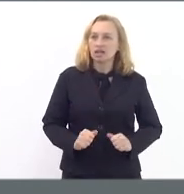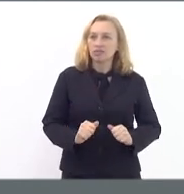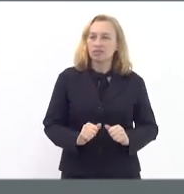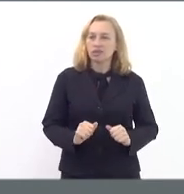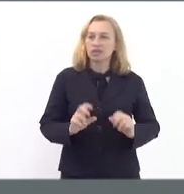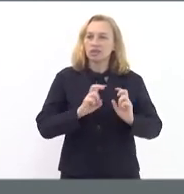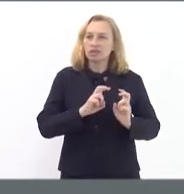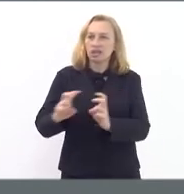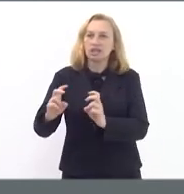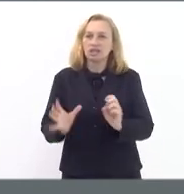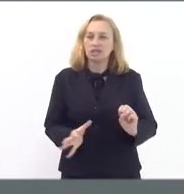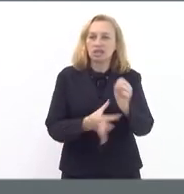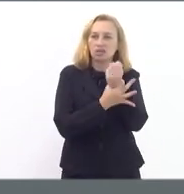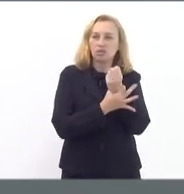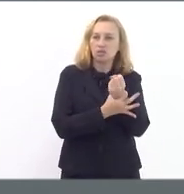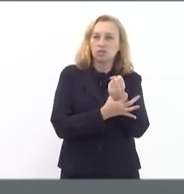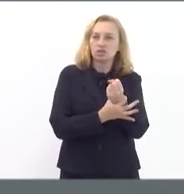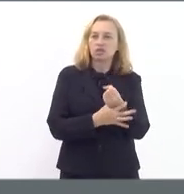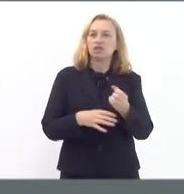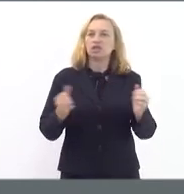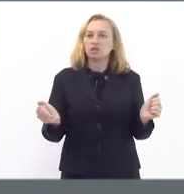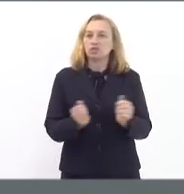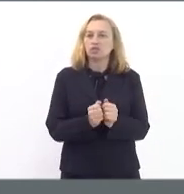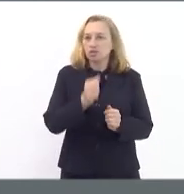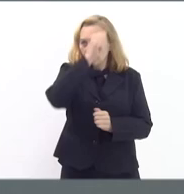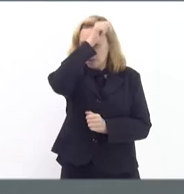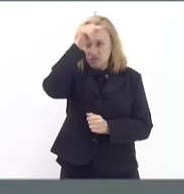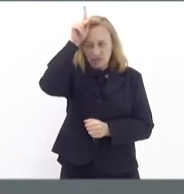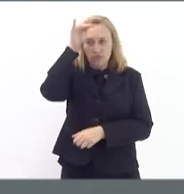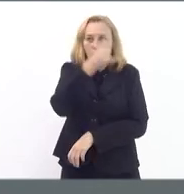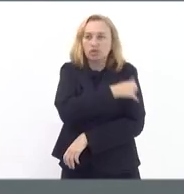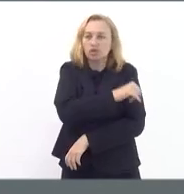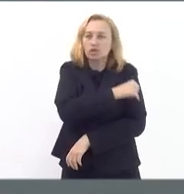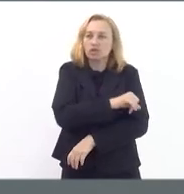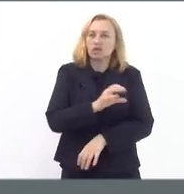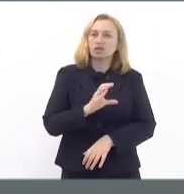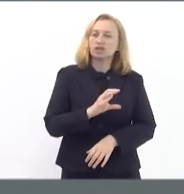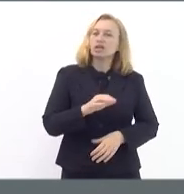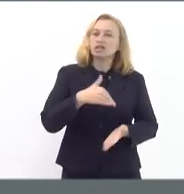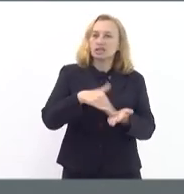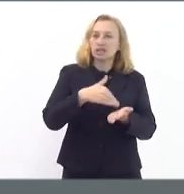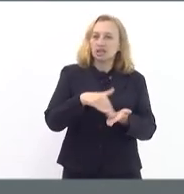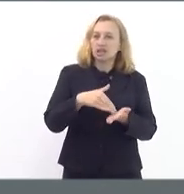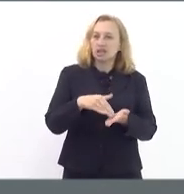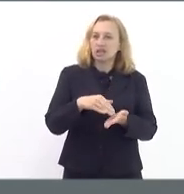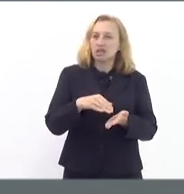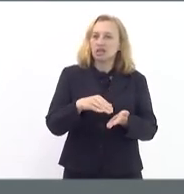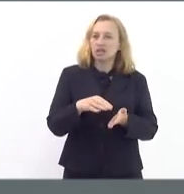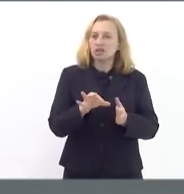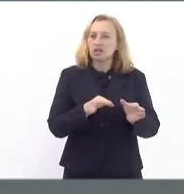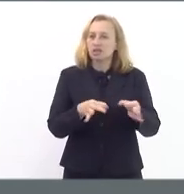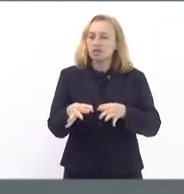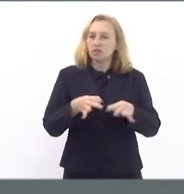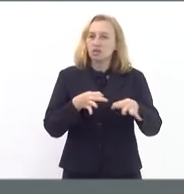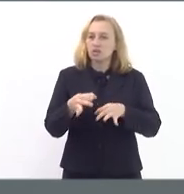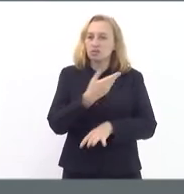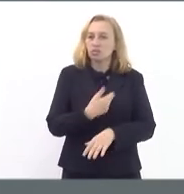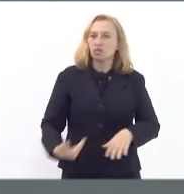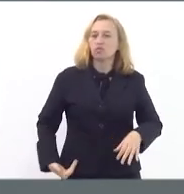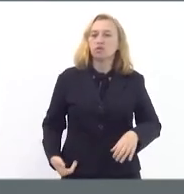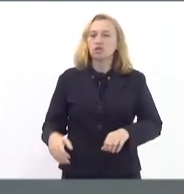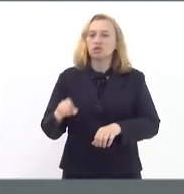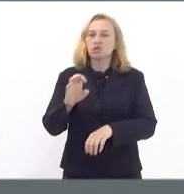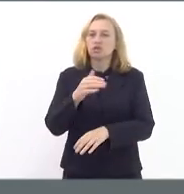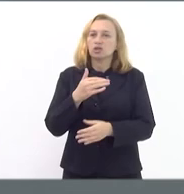municipais tem feito operações com a prefeitura do Rio Secretaria de ordem pública de várias prefeituras do Estado do Rio